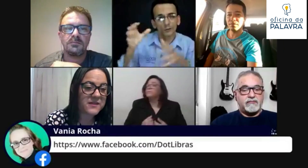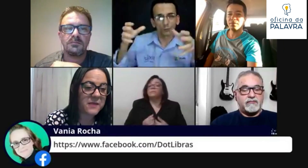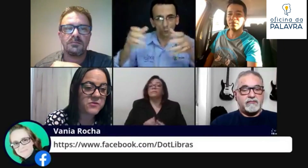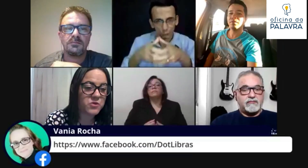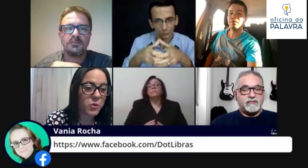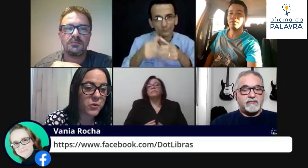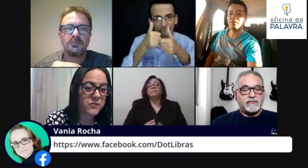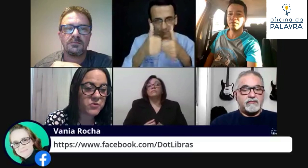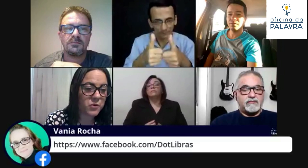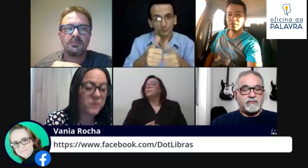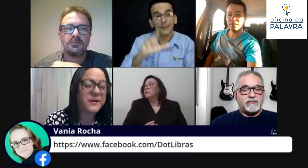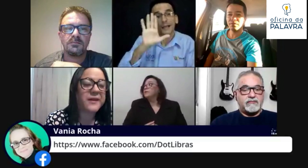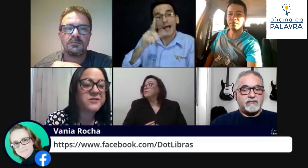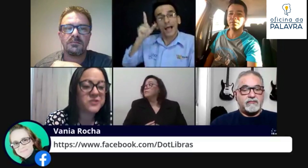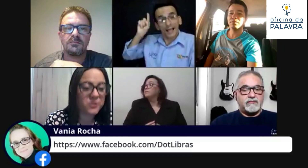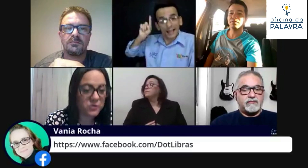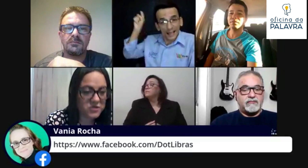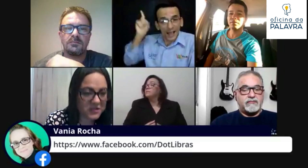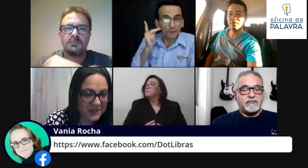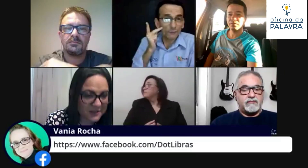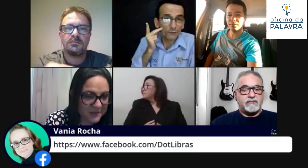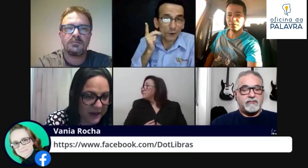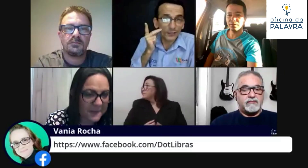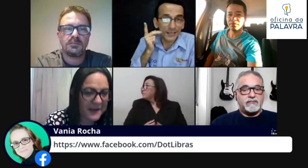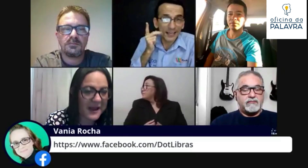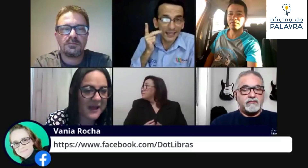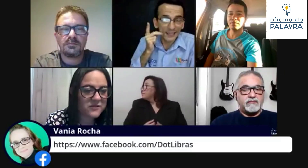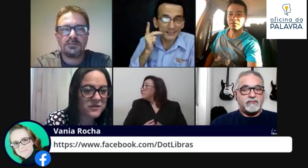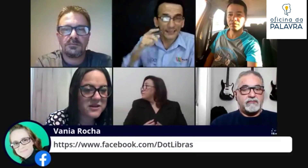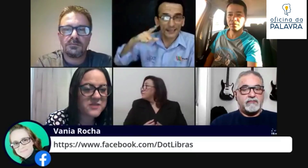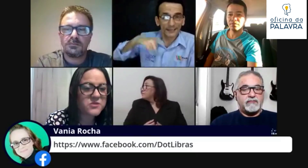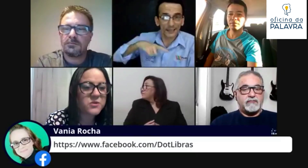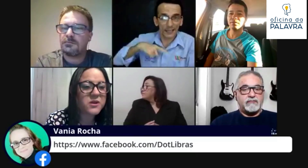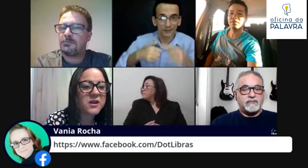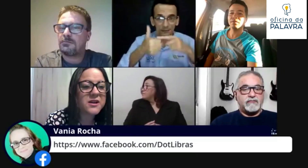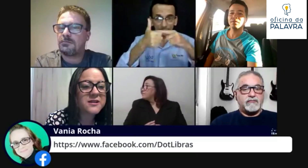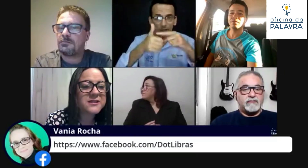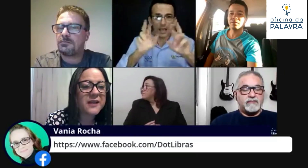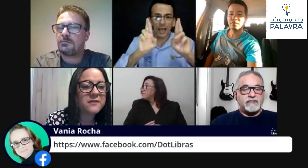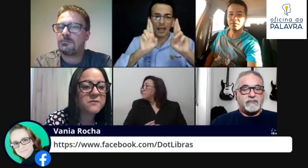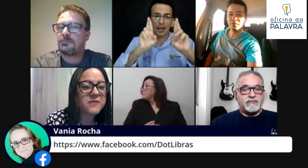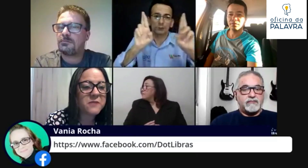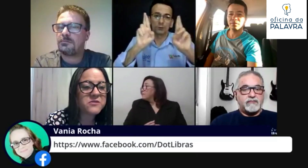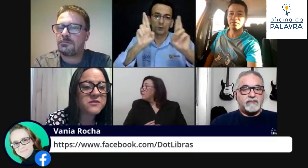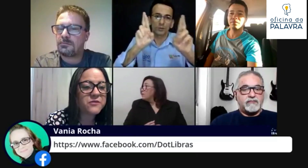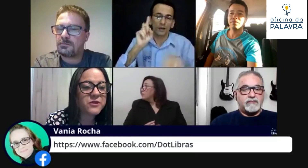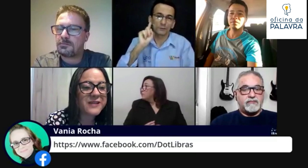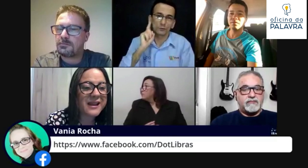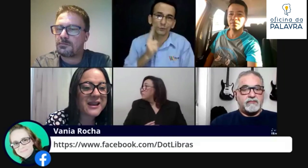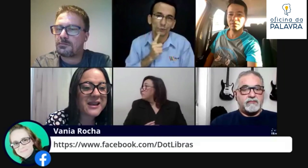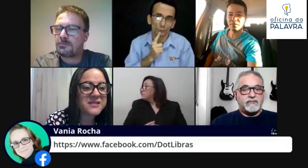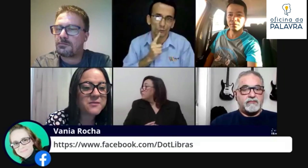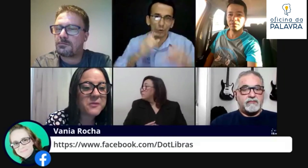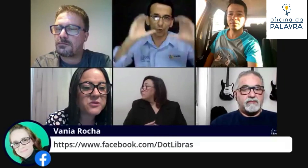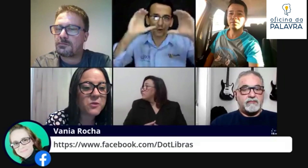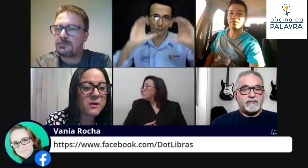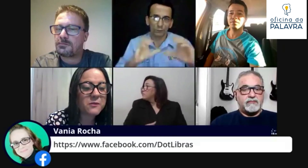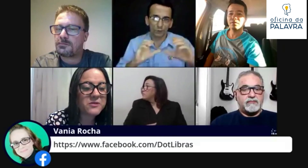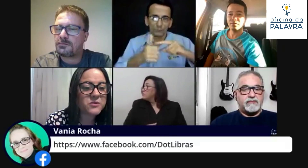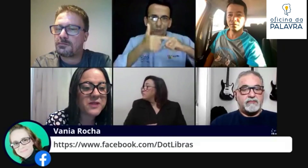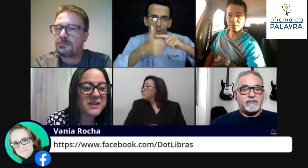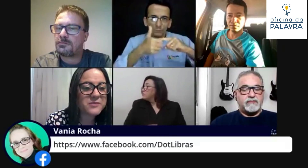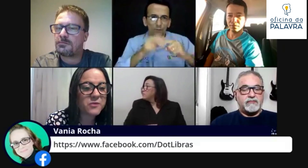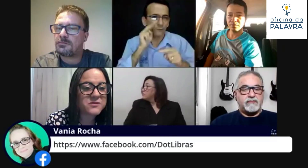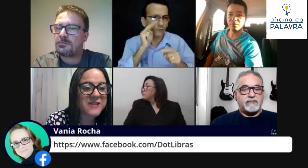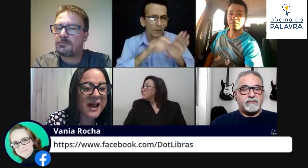Temos o professor, né, de teologia também empenhado nisso, Temos em Fortaleza